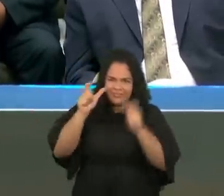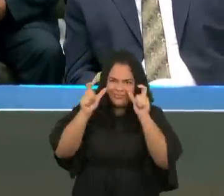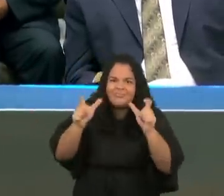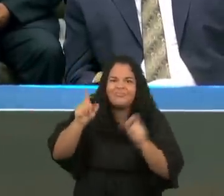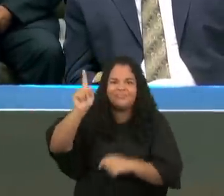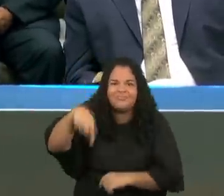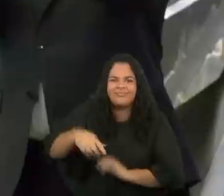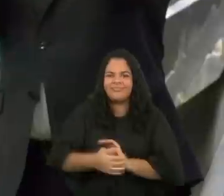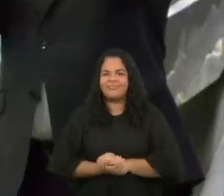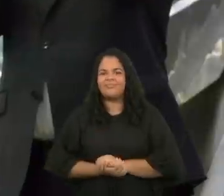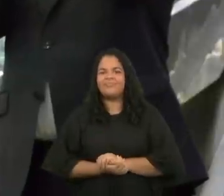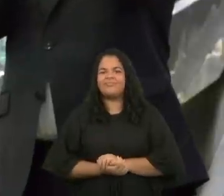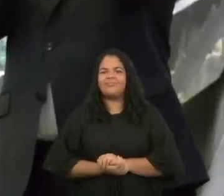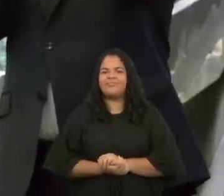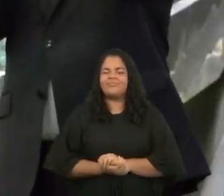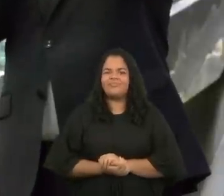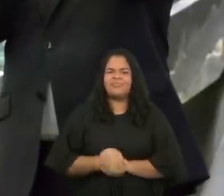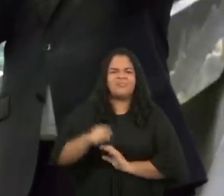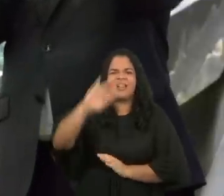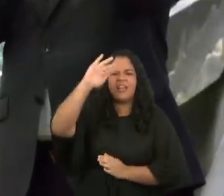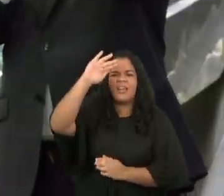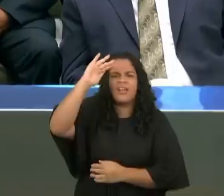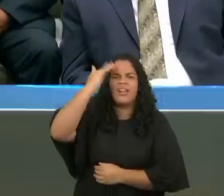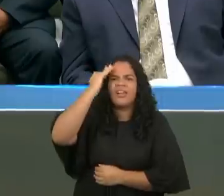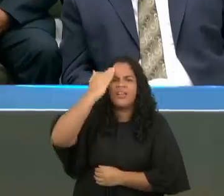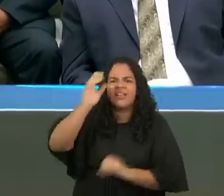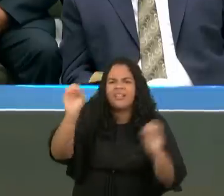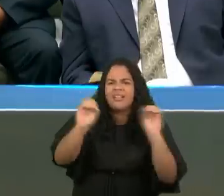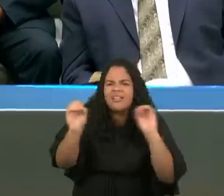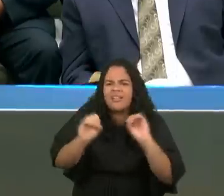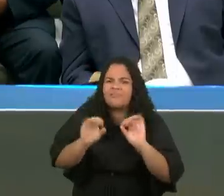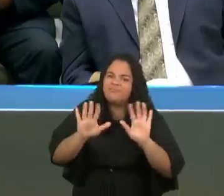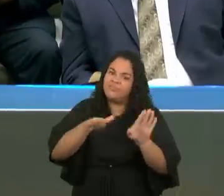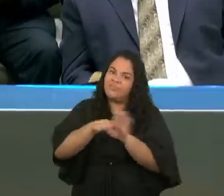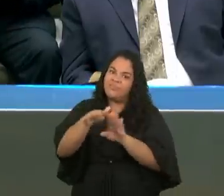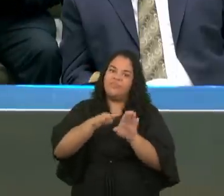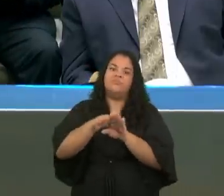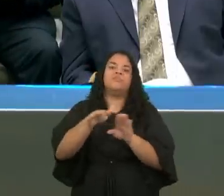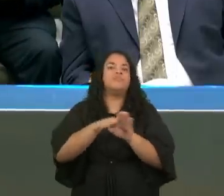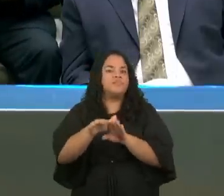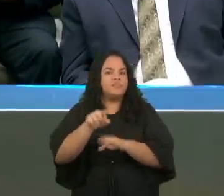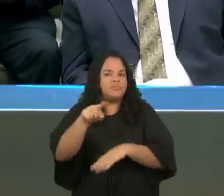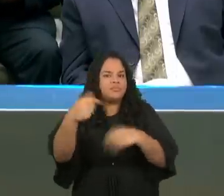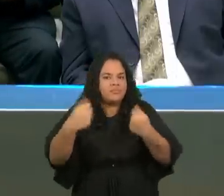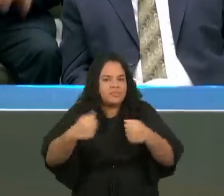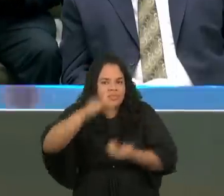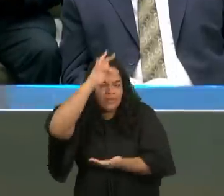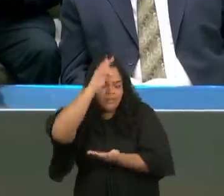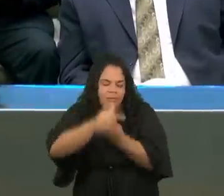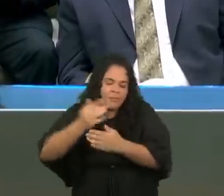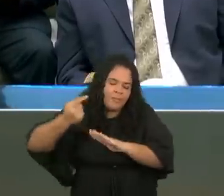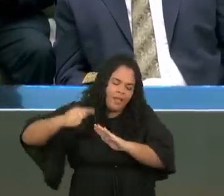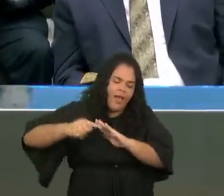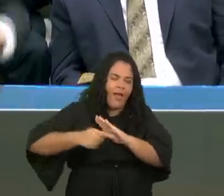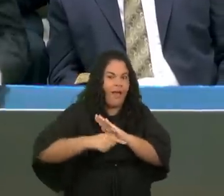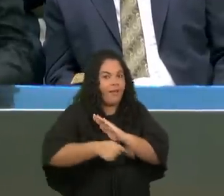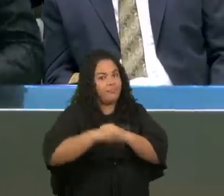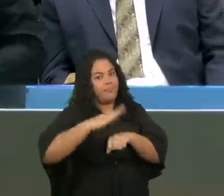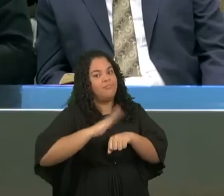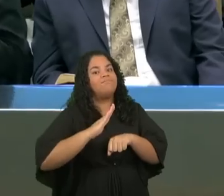dizer um conselho: você precisa aumentar, ou melhor, descer mais a sua profundidade da fé. Diga glória a